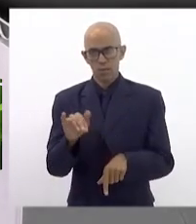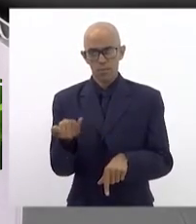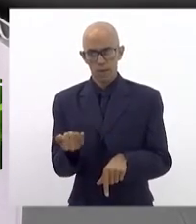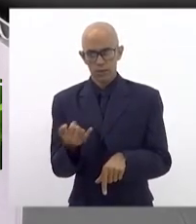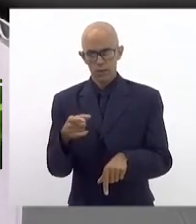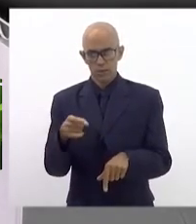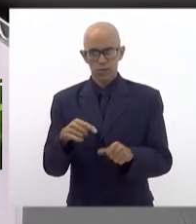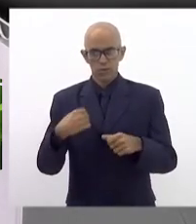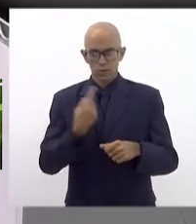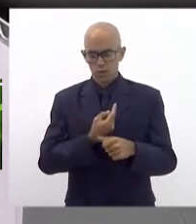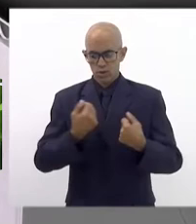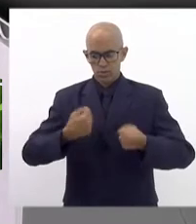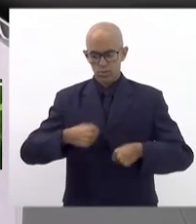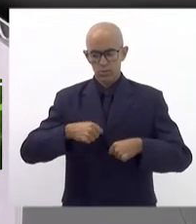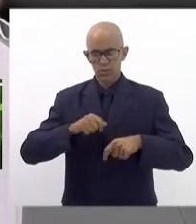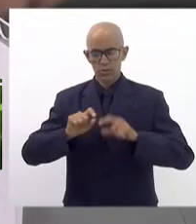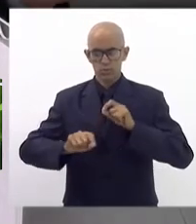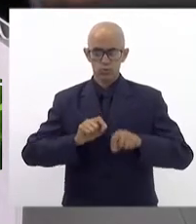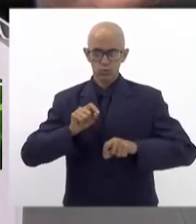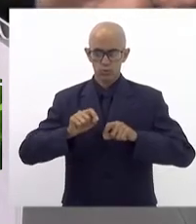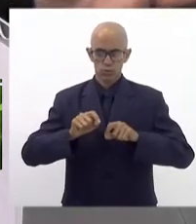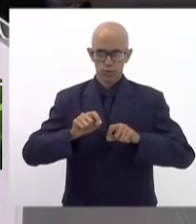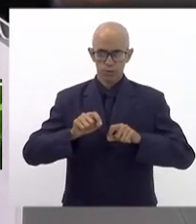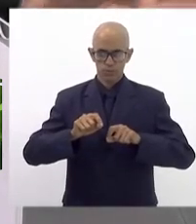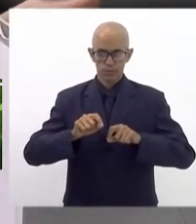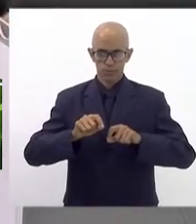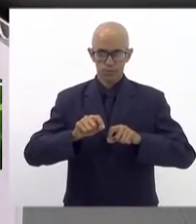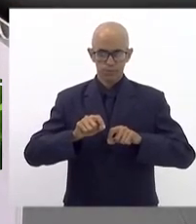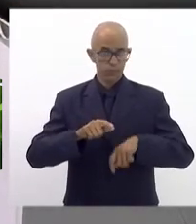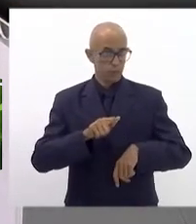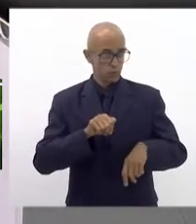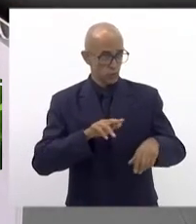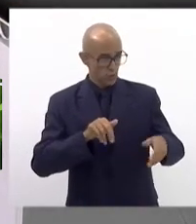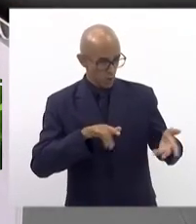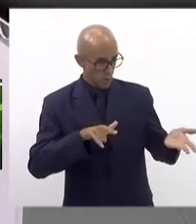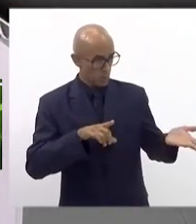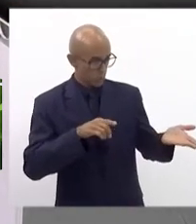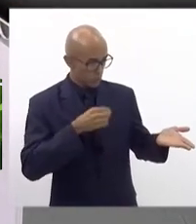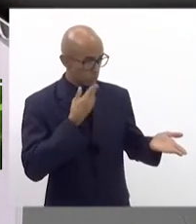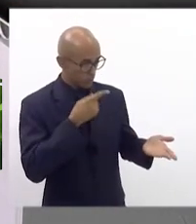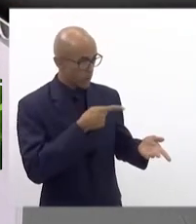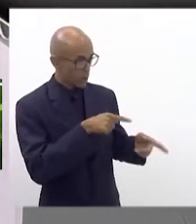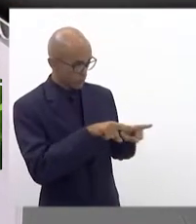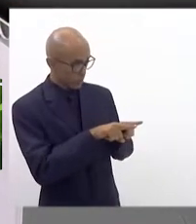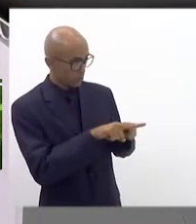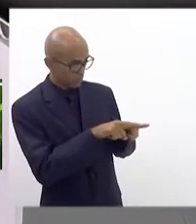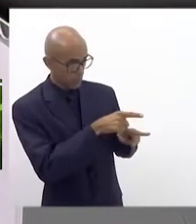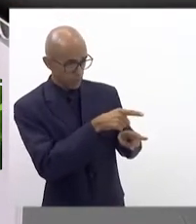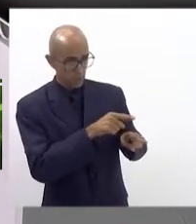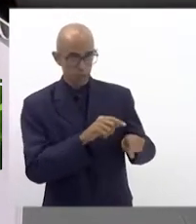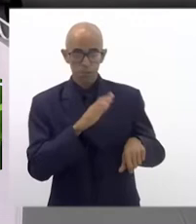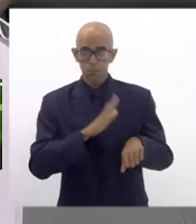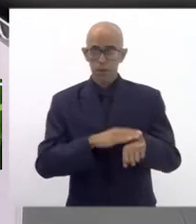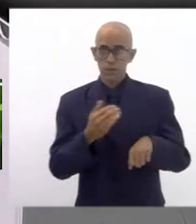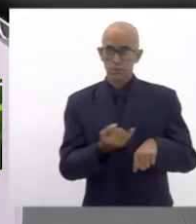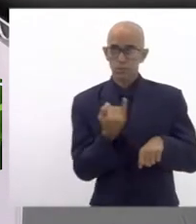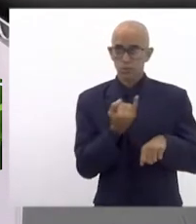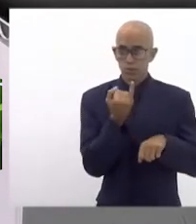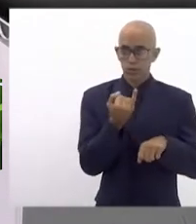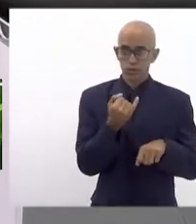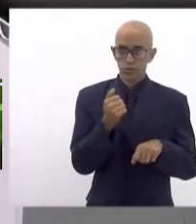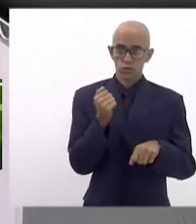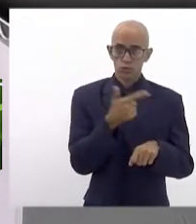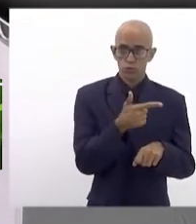É preciso que se... Girão também mencionou isso, que mais importante do que a promulgação da lei é o dia